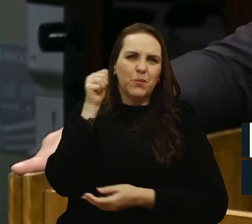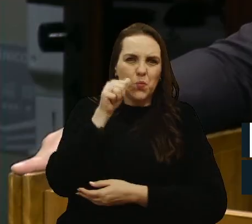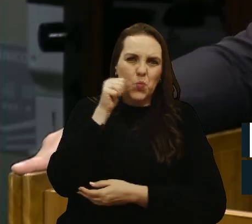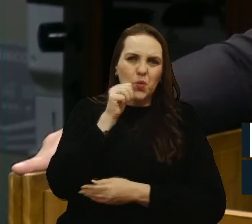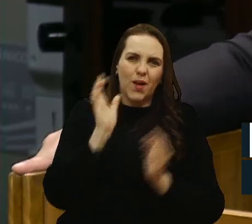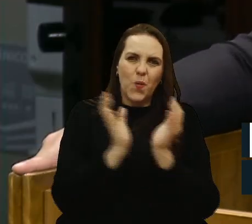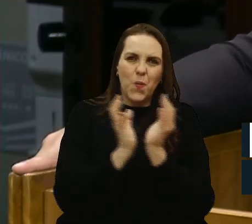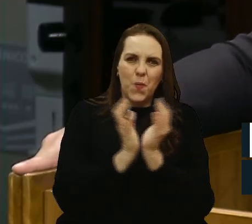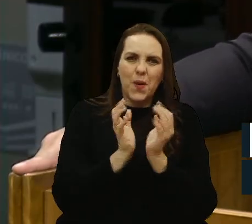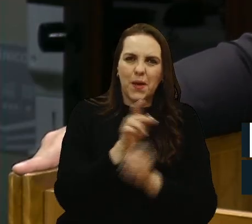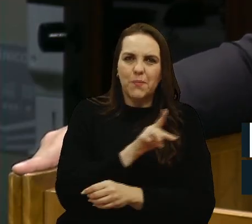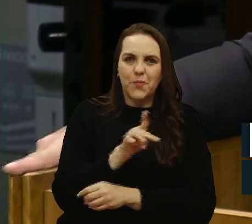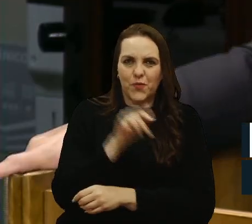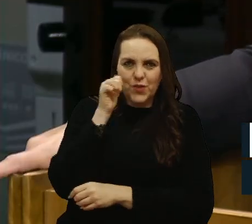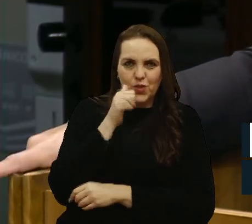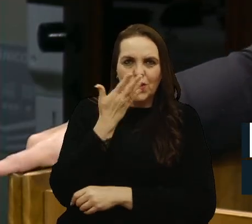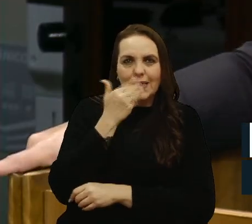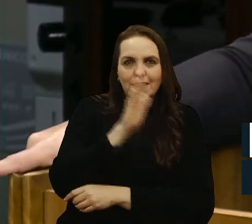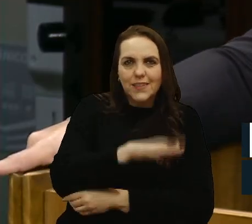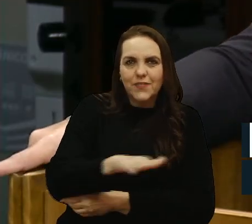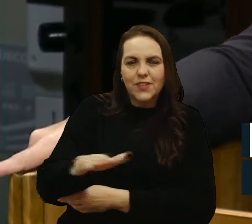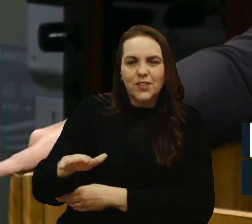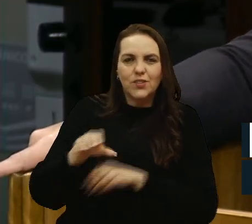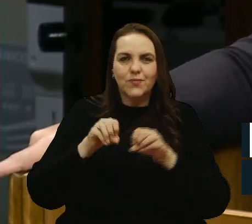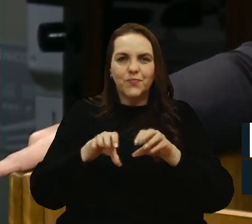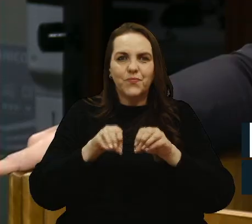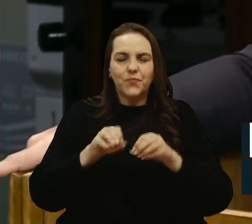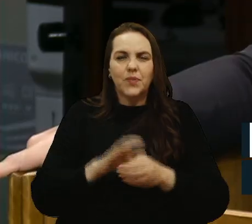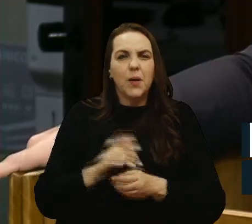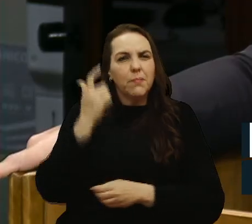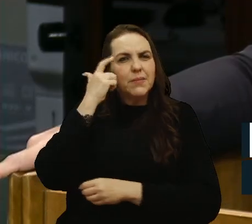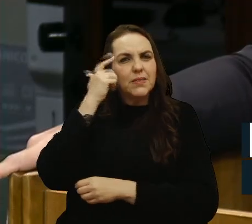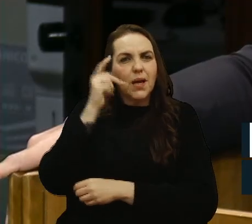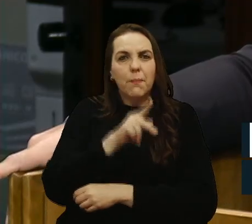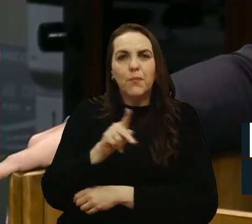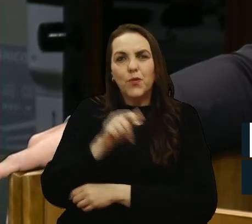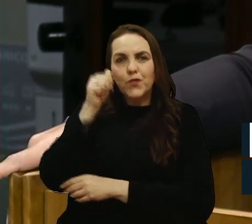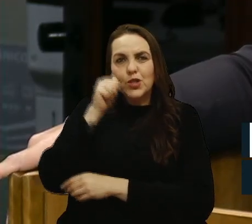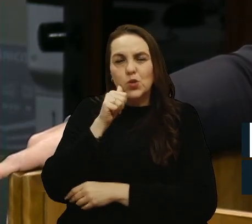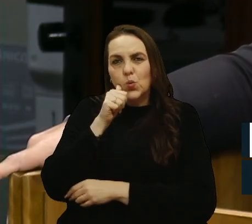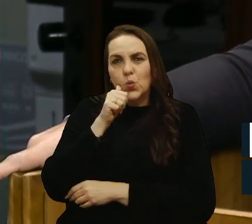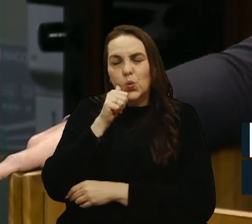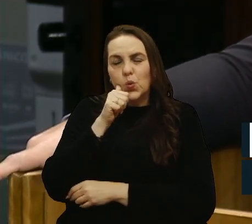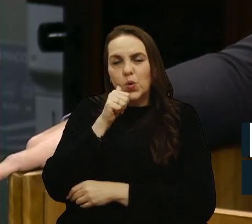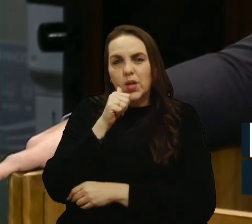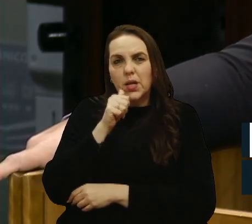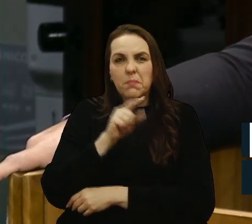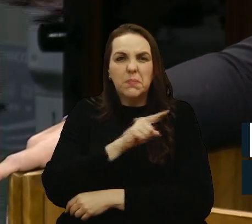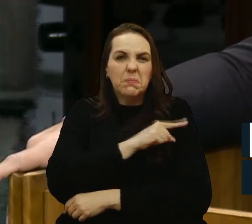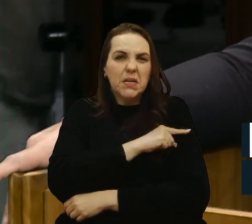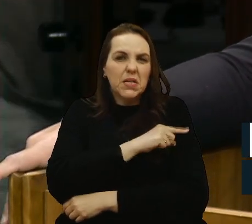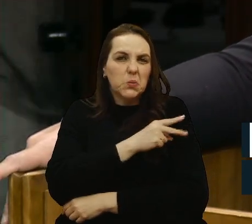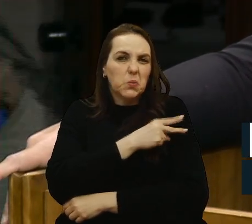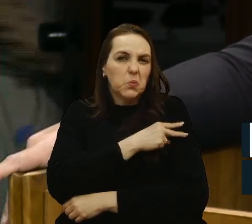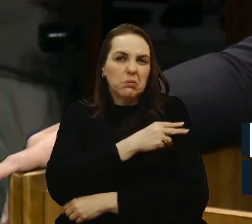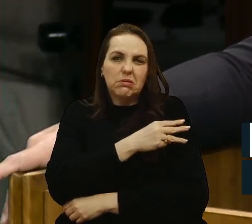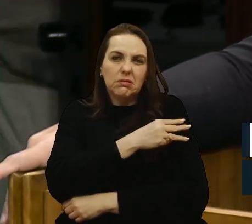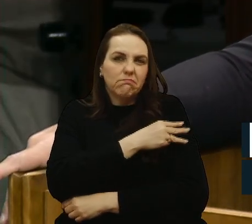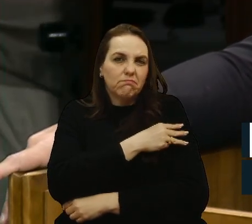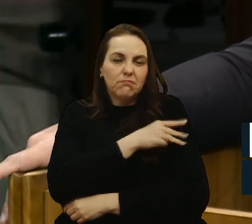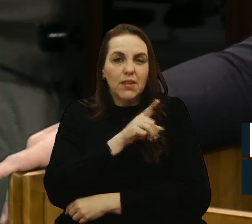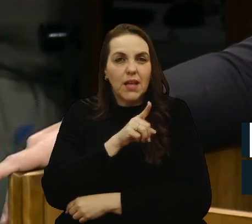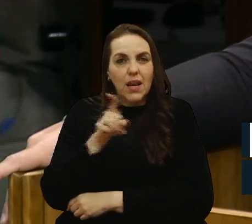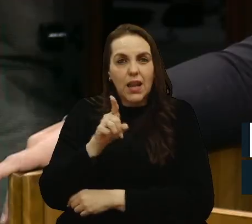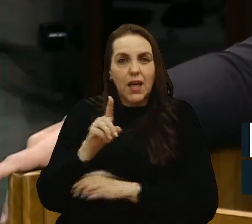colegas professoras dos anos iniciais. Eu fico pensando numa prof de primeiro, segundo ou terceiro ano, lá do